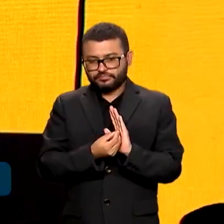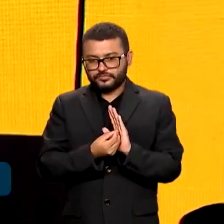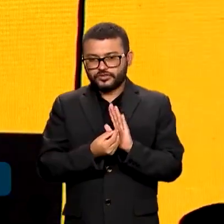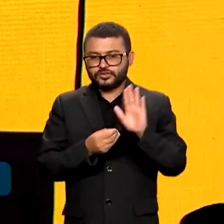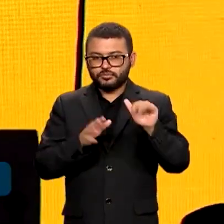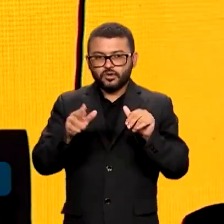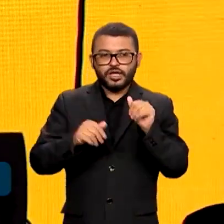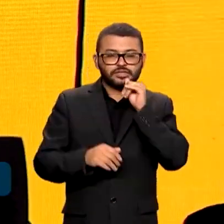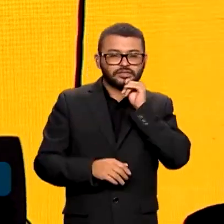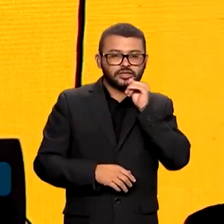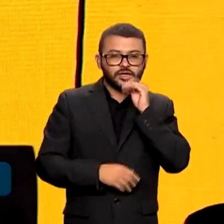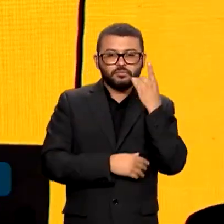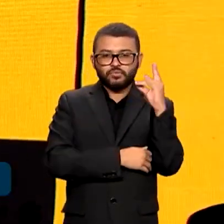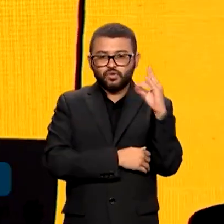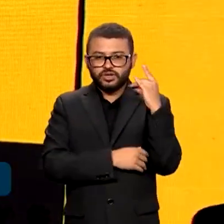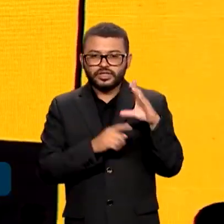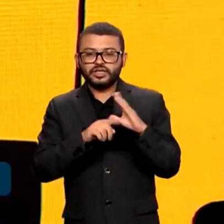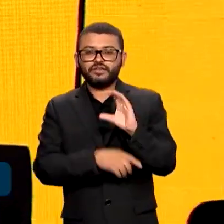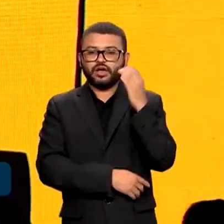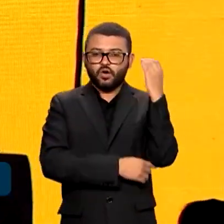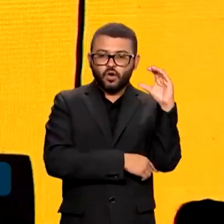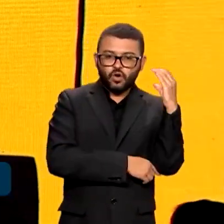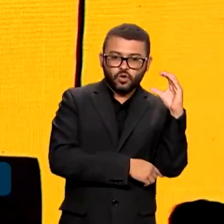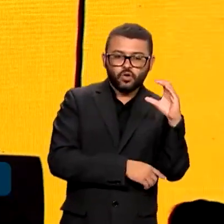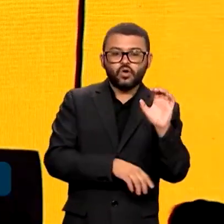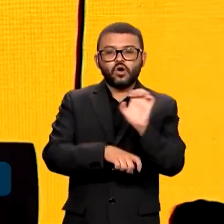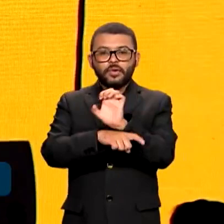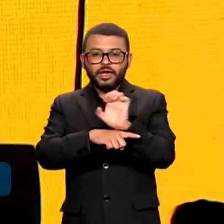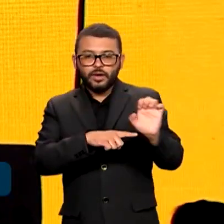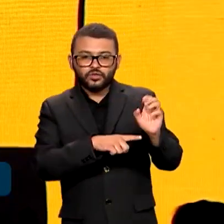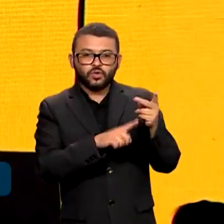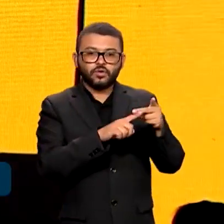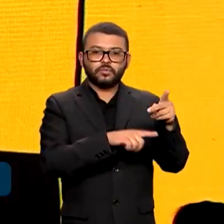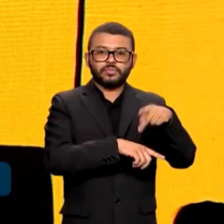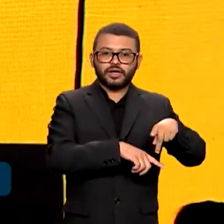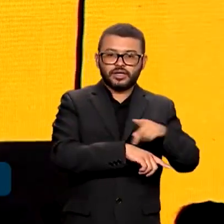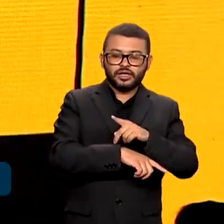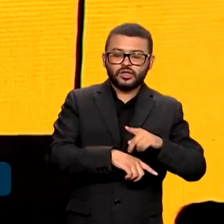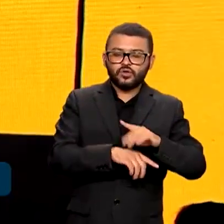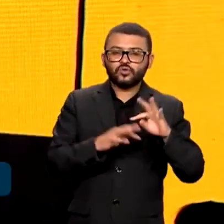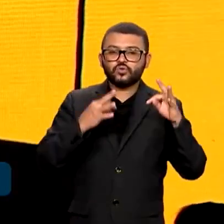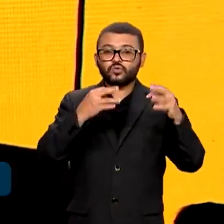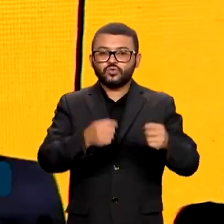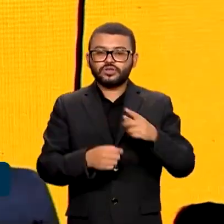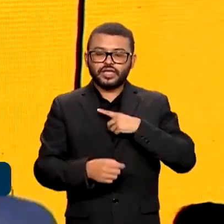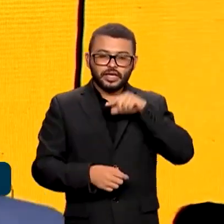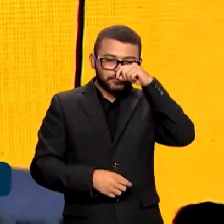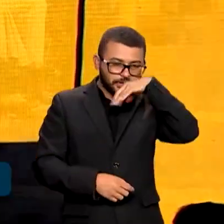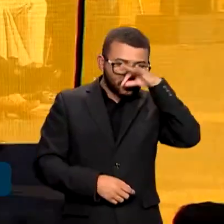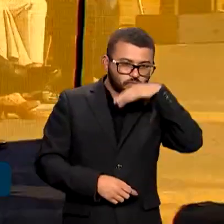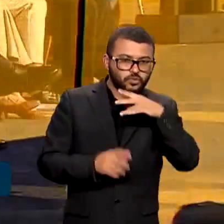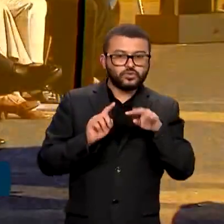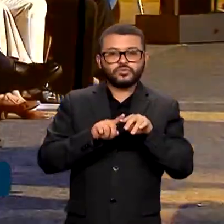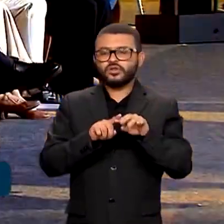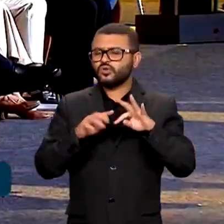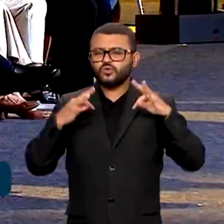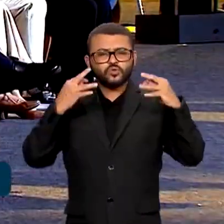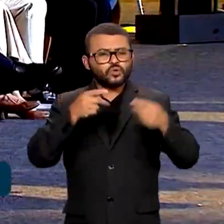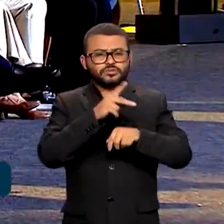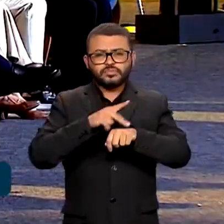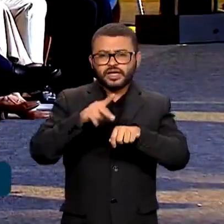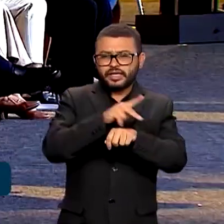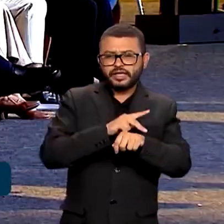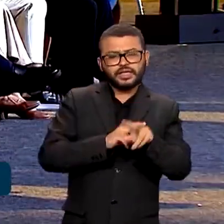A Bolívia, a Colômbia, o Equador, a Guiana, o Peru, o Suriname,